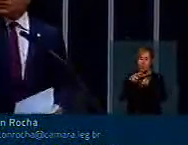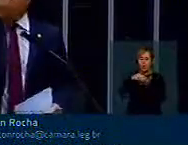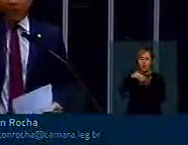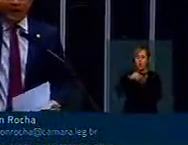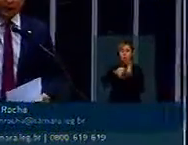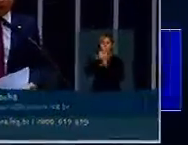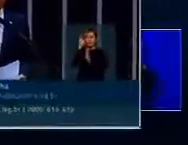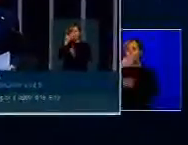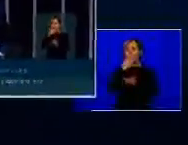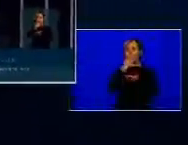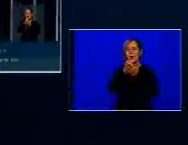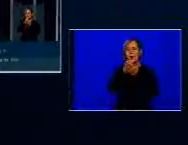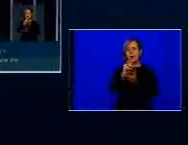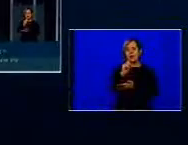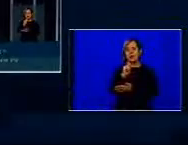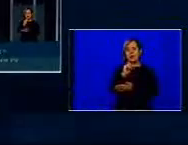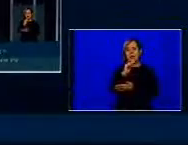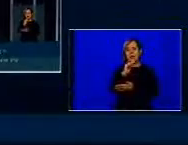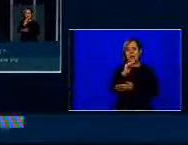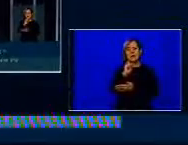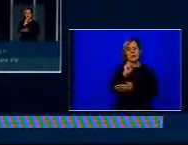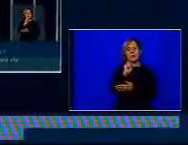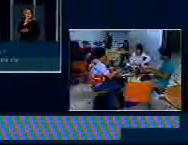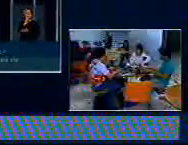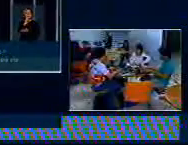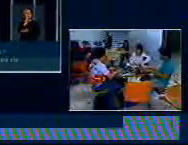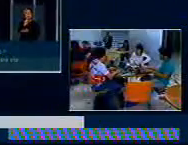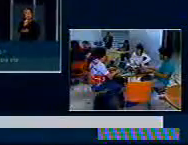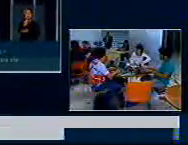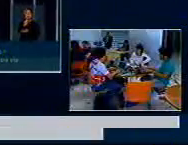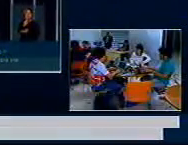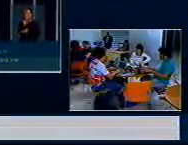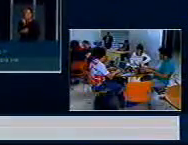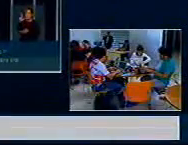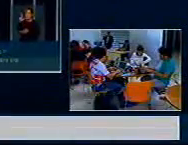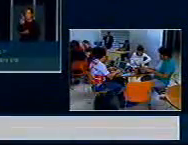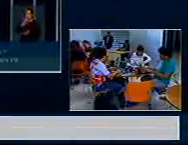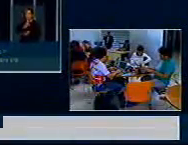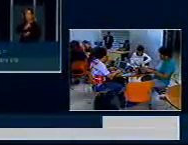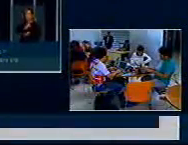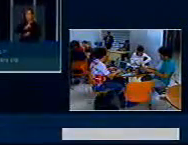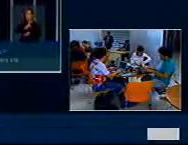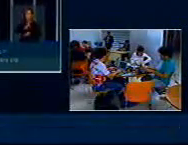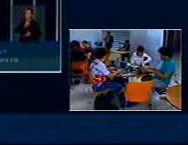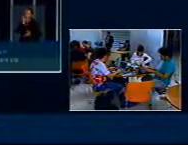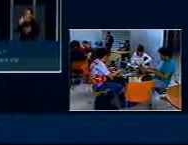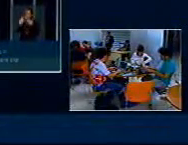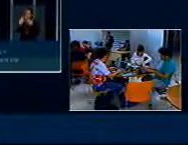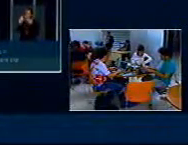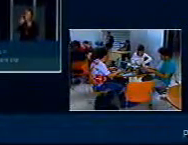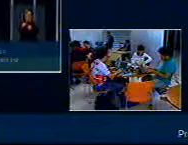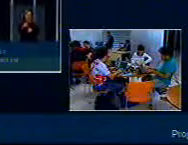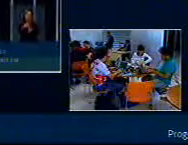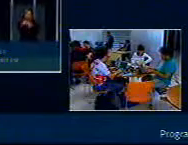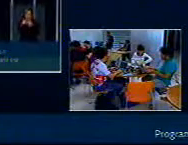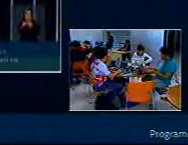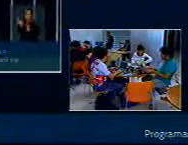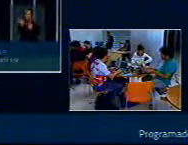aliás, nunca responde e-mail dos deputados, o Marivaldo. Ele recebeu o nosso pedido de plano de